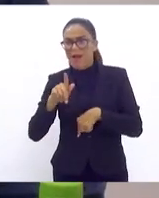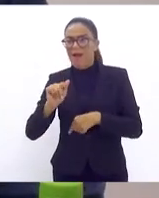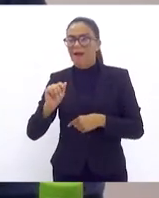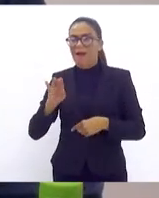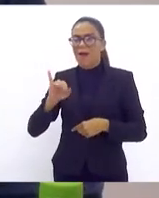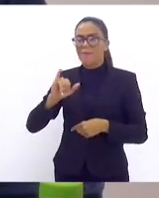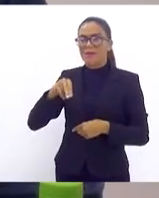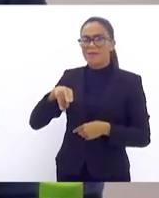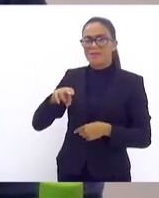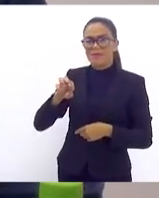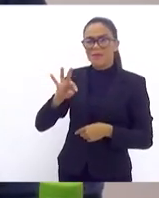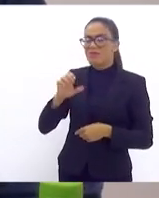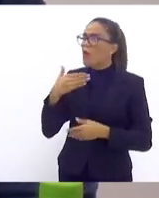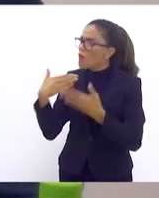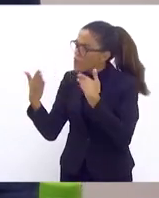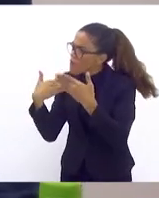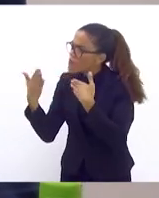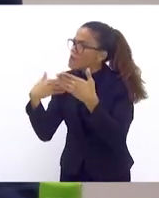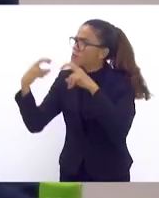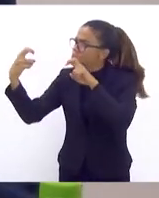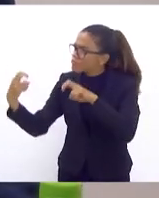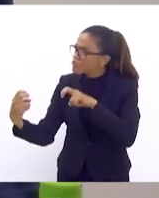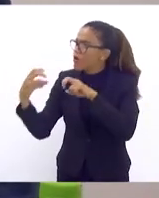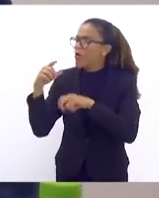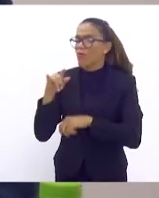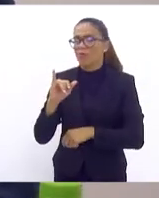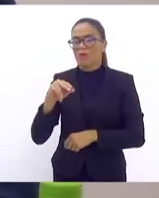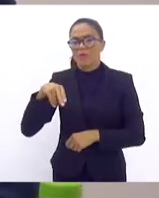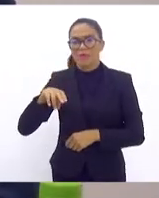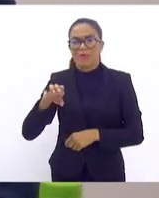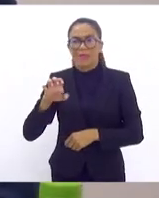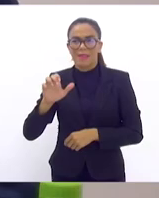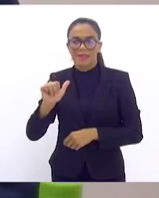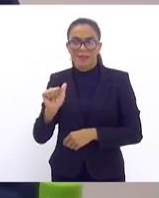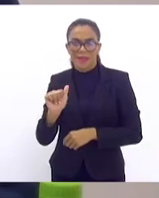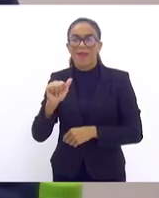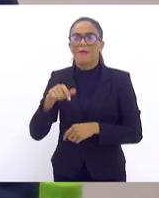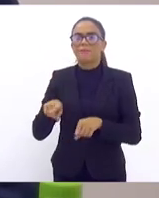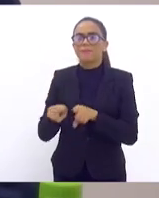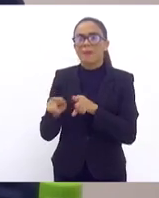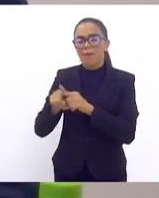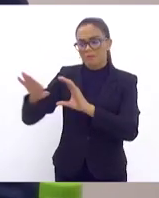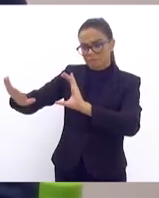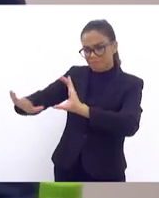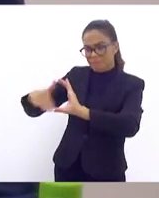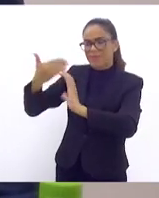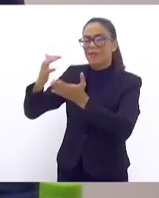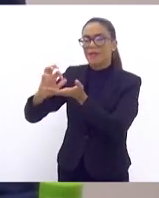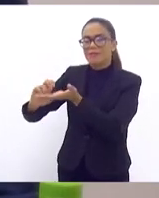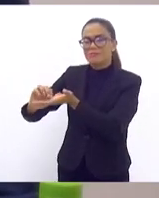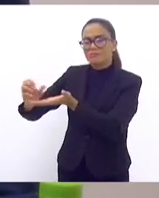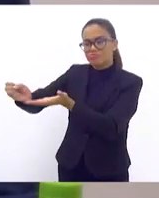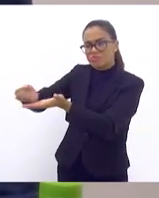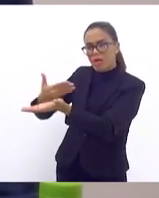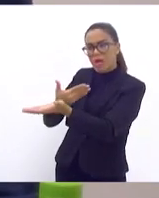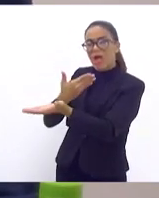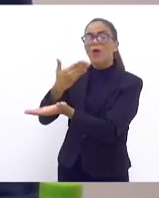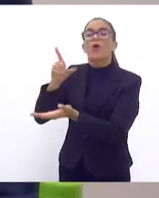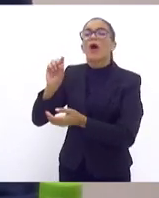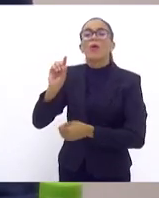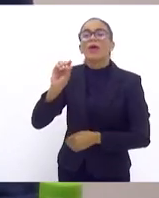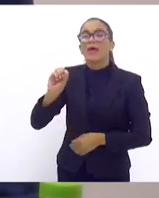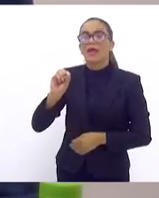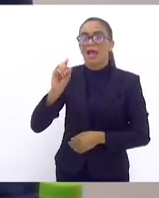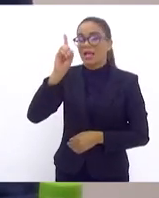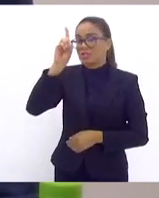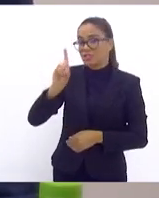conversamos com o INEA. Então, inclusive, hoje recebi uma mensagem da diretora do IBAMA, que eu